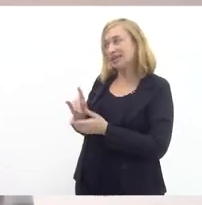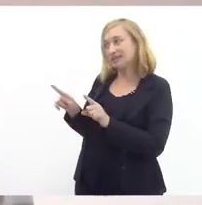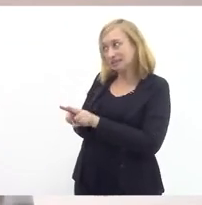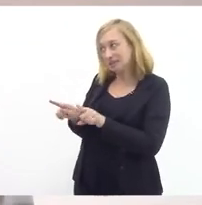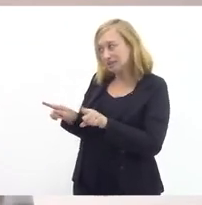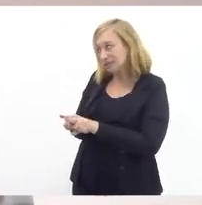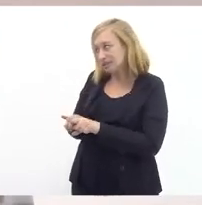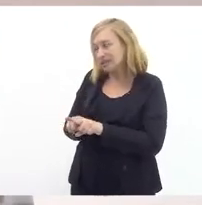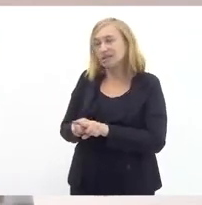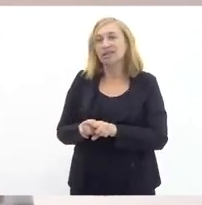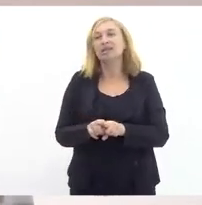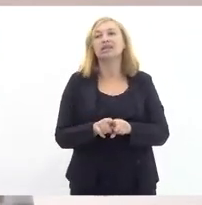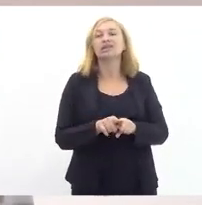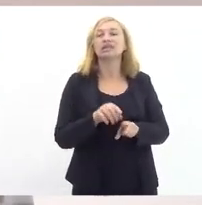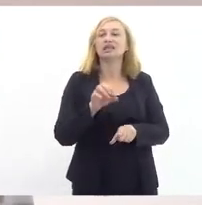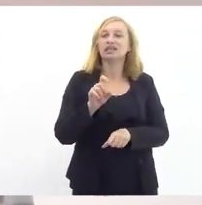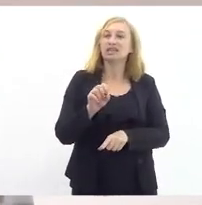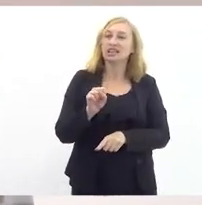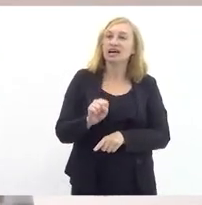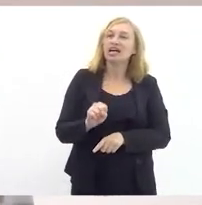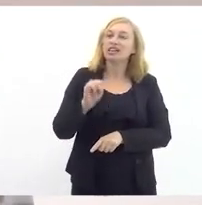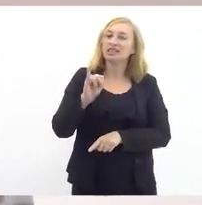a sinalização é por rádio.